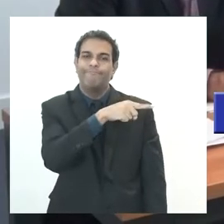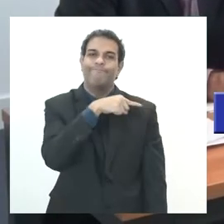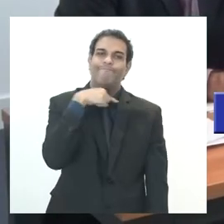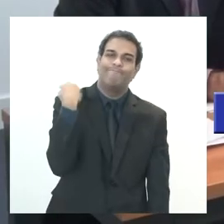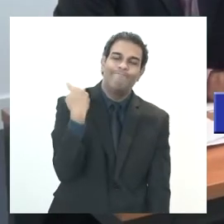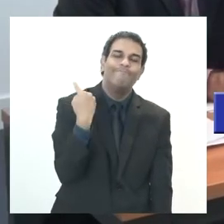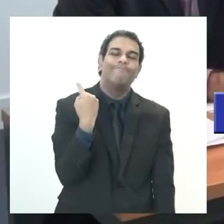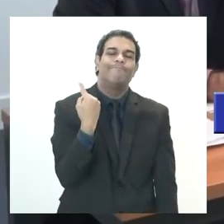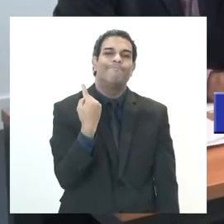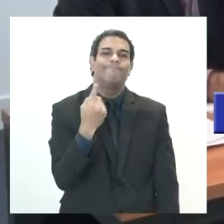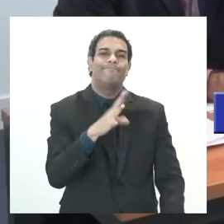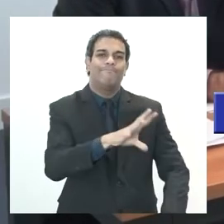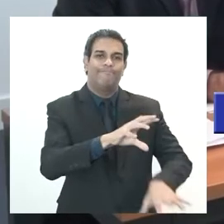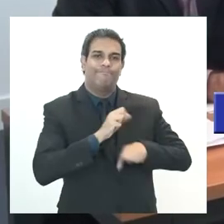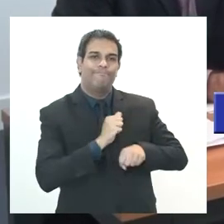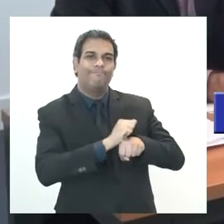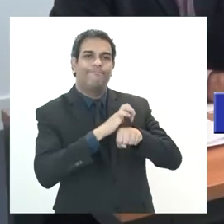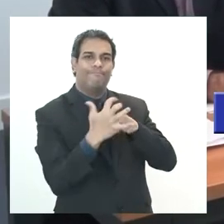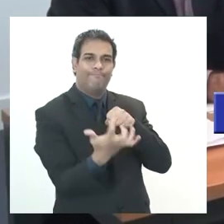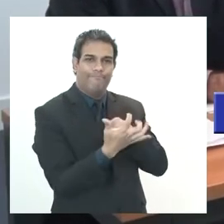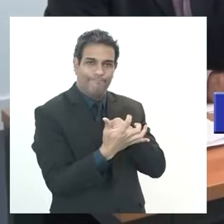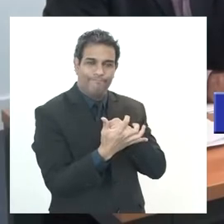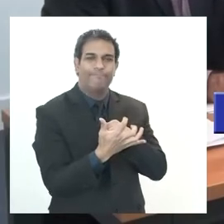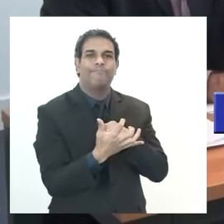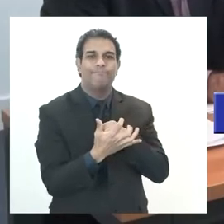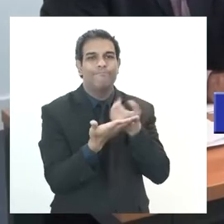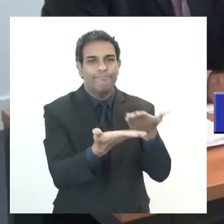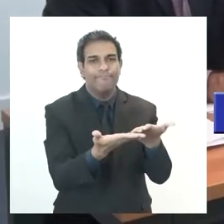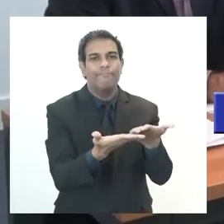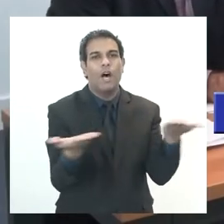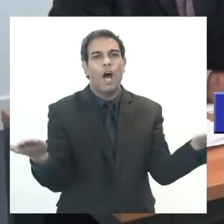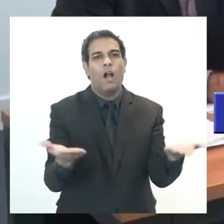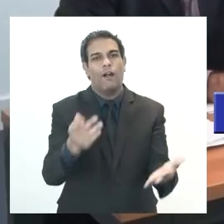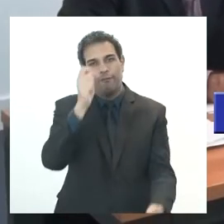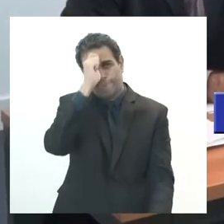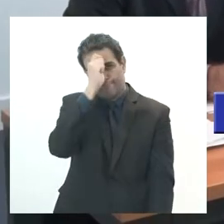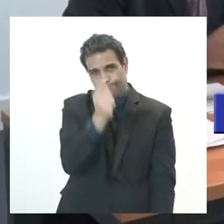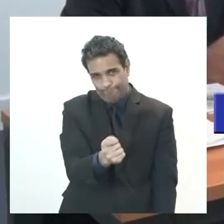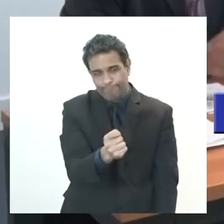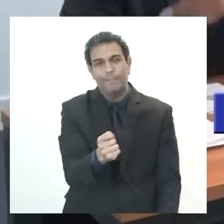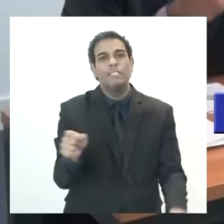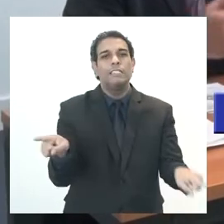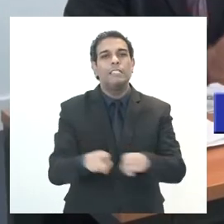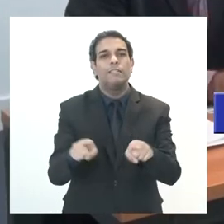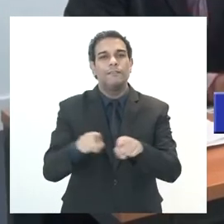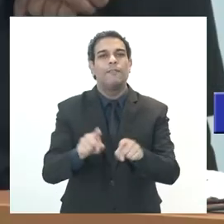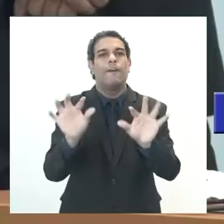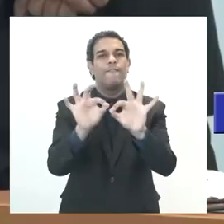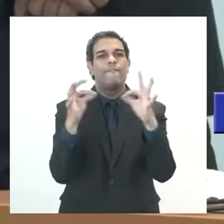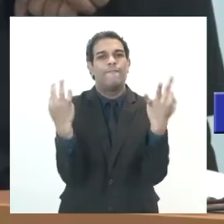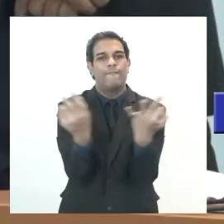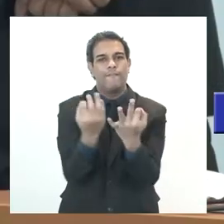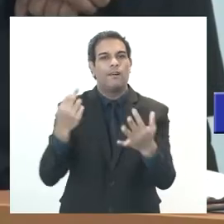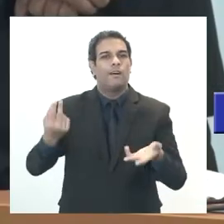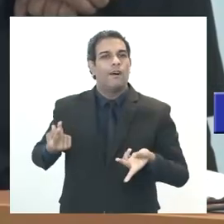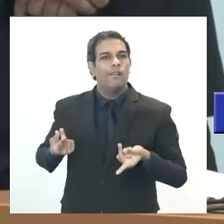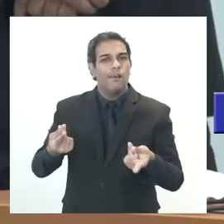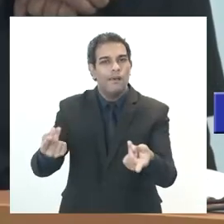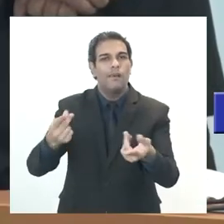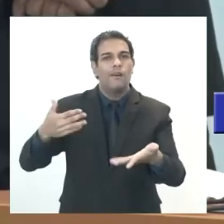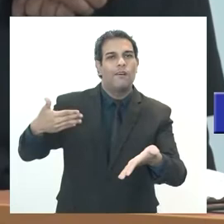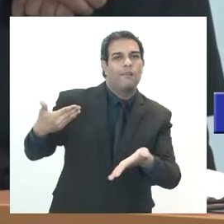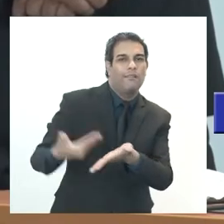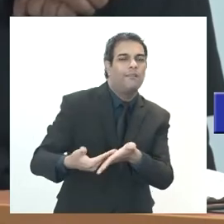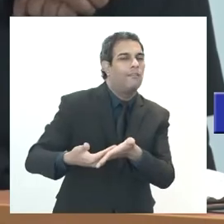faleceu vítima da cor vídeo e a gente presta uma homenagem para ele presto hoje para estaremos sempre pelo trabalho